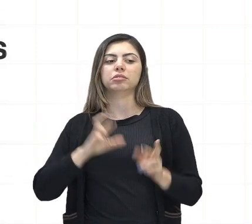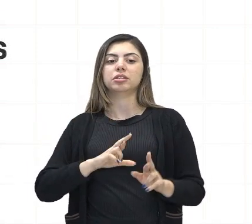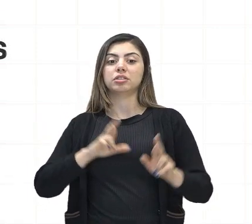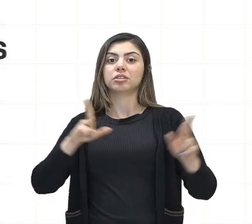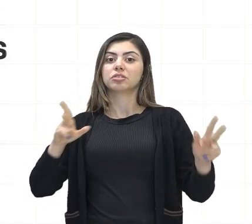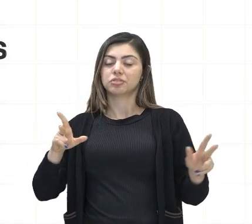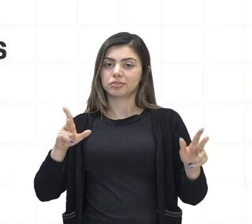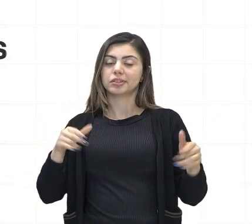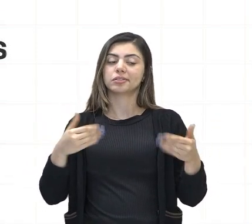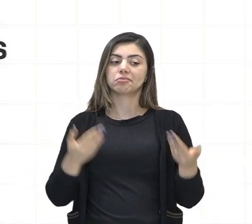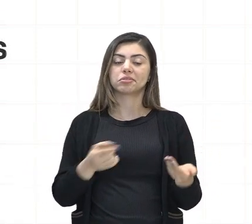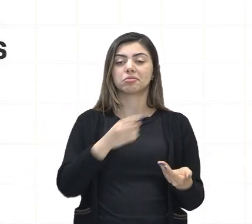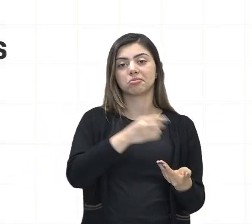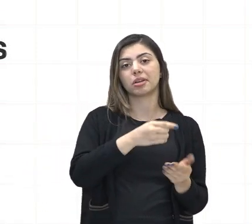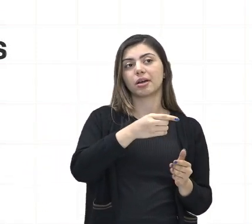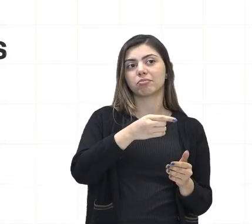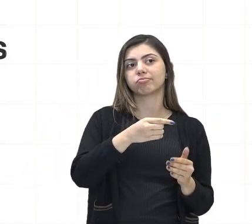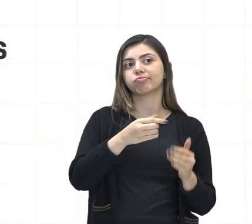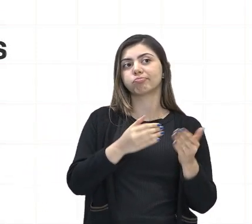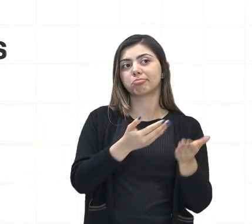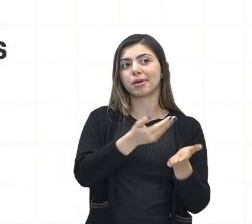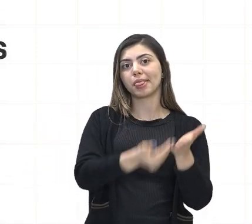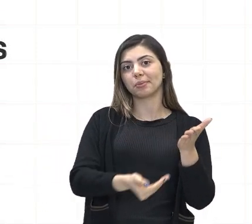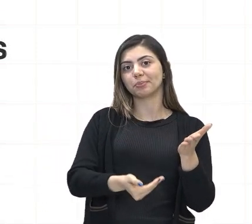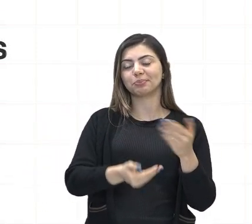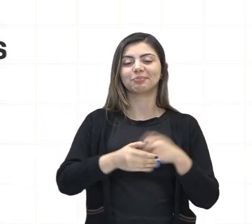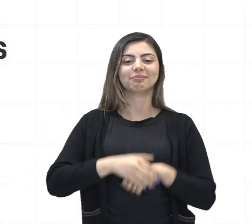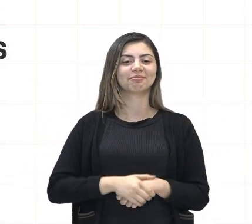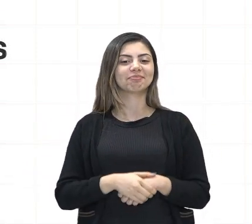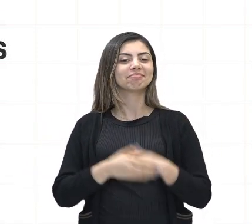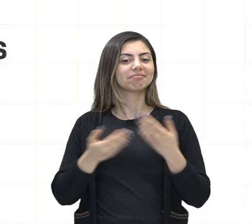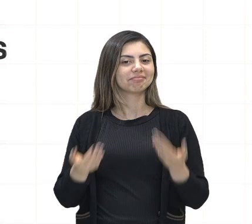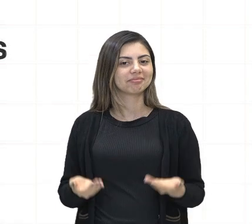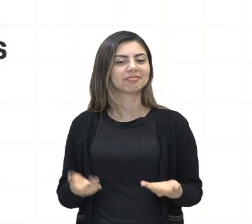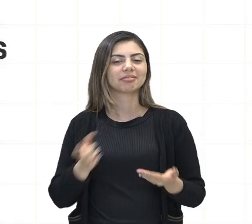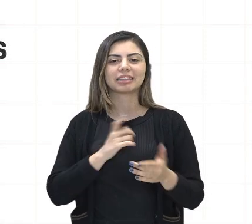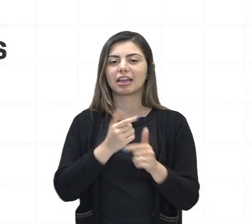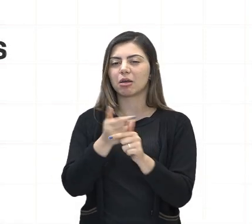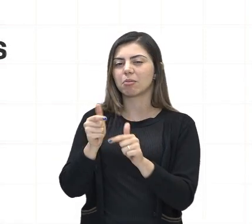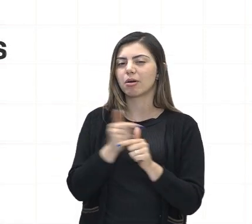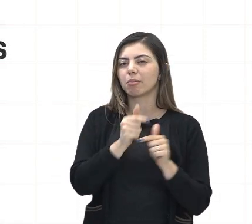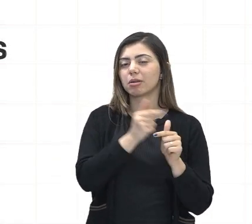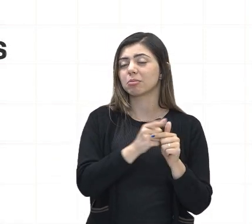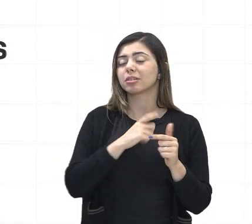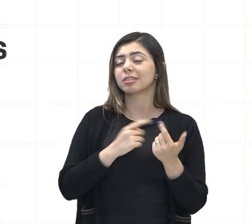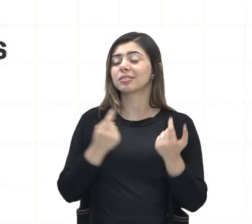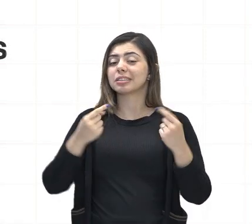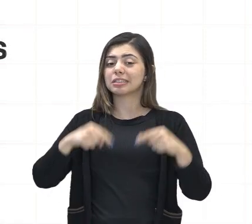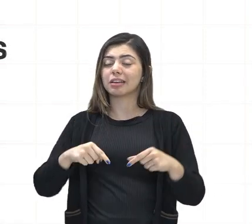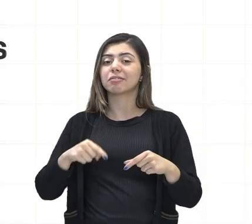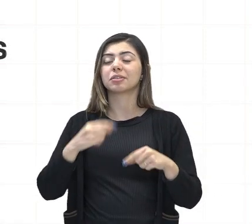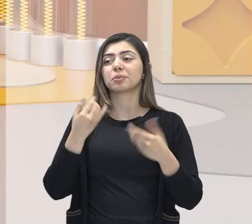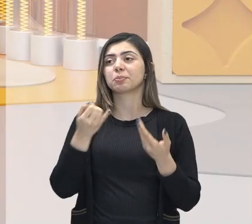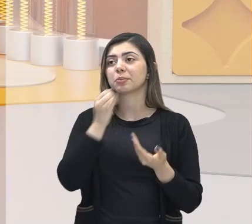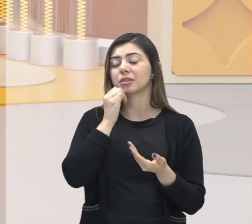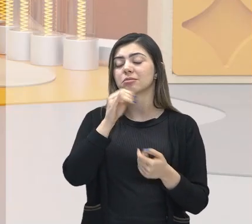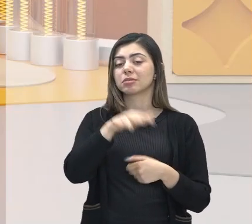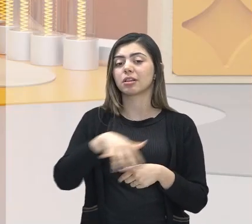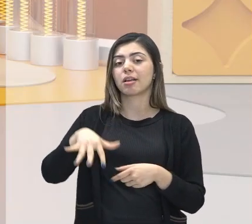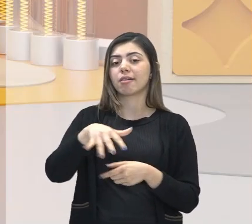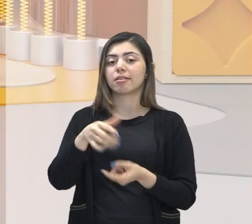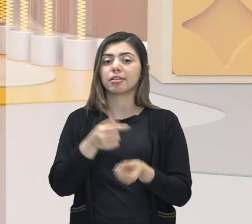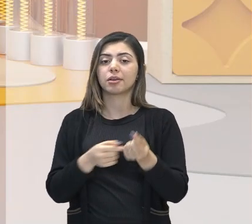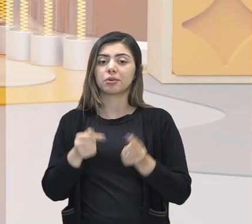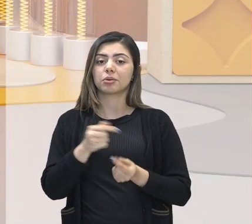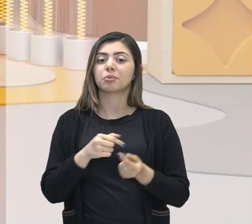deixar de ter essa relevância muito grande. Esses problemas que a gente vai ver agora são alguns desafios para a produção, para a economia, que a gente está vendo